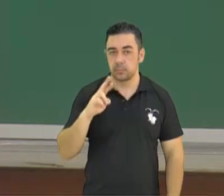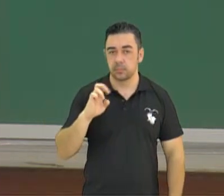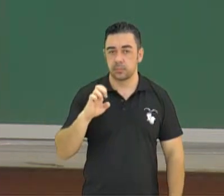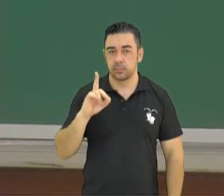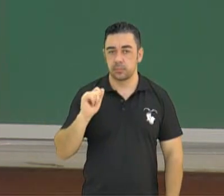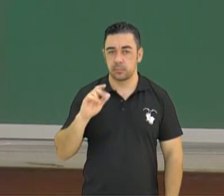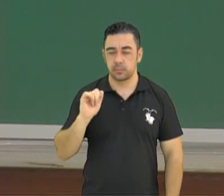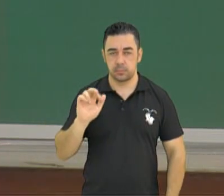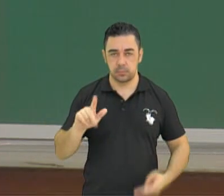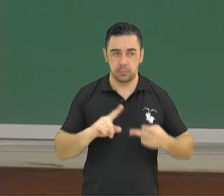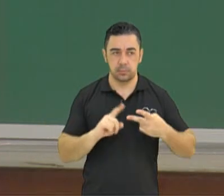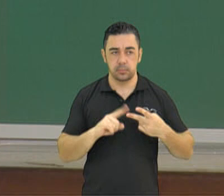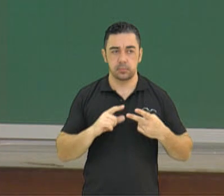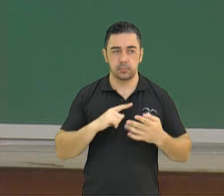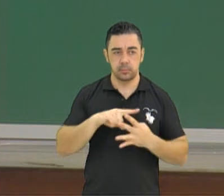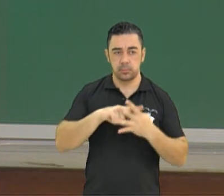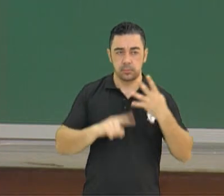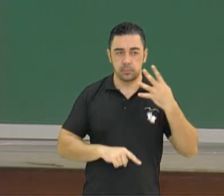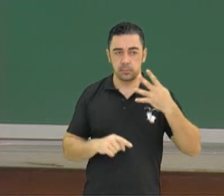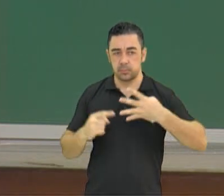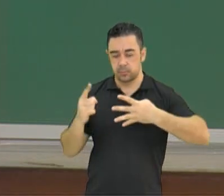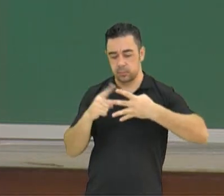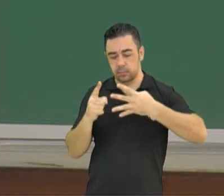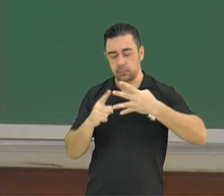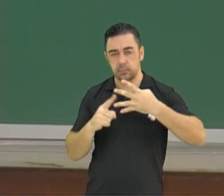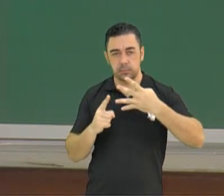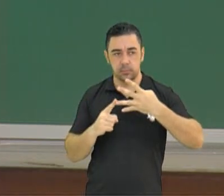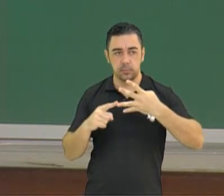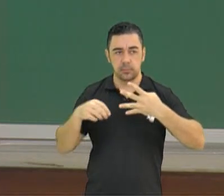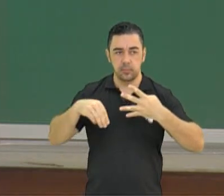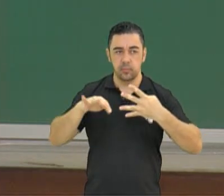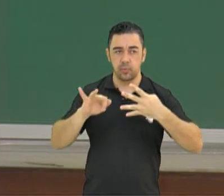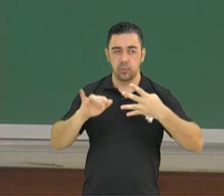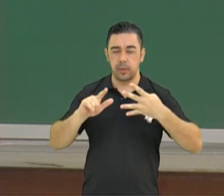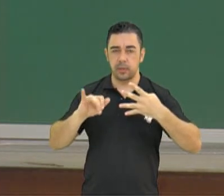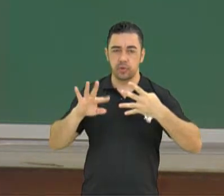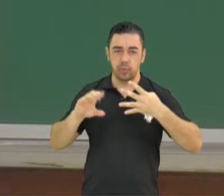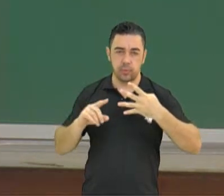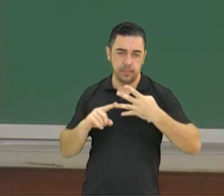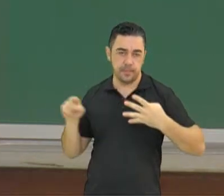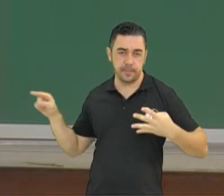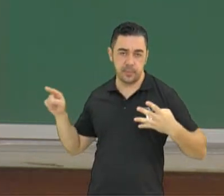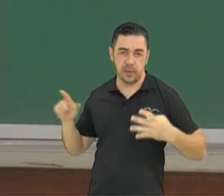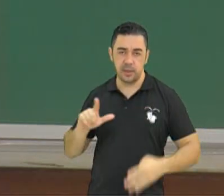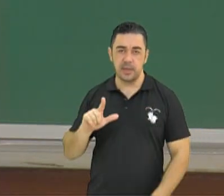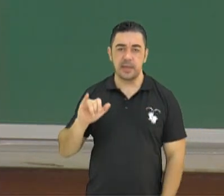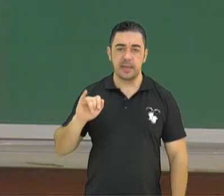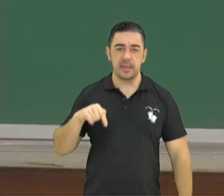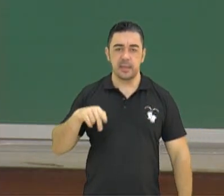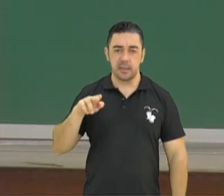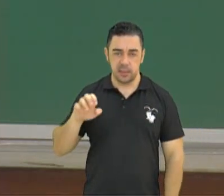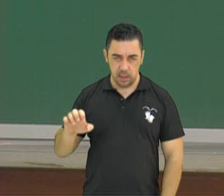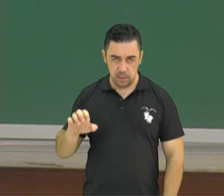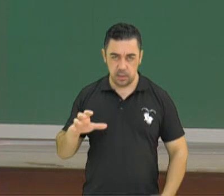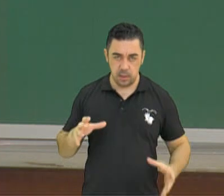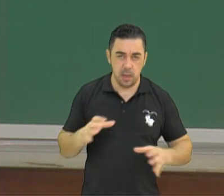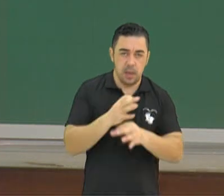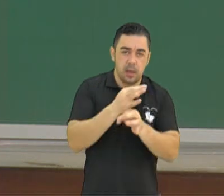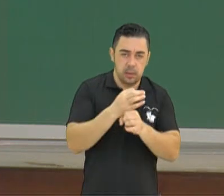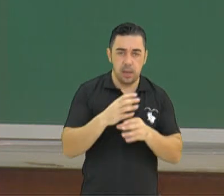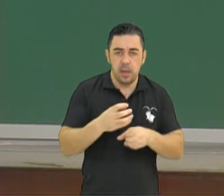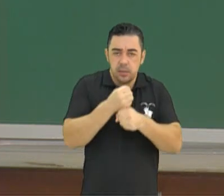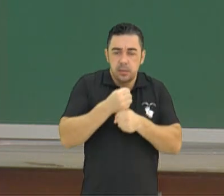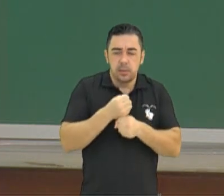fungos parasitas, mutualísticos e saprófagos. Mutualístico, no caso aqui do líquen, ó, então ele faz uma associação junto com as